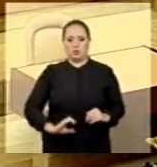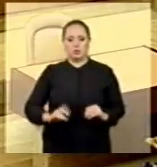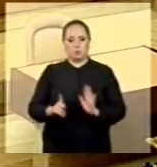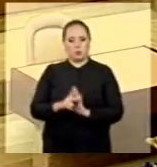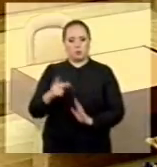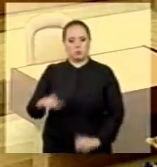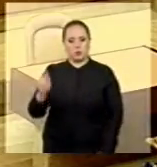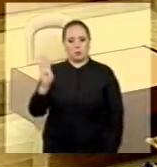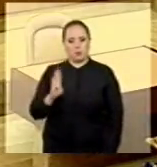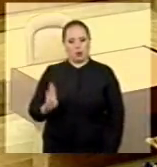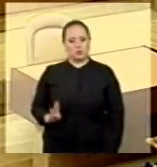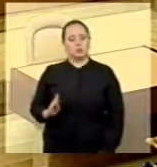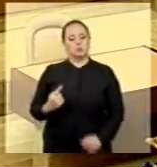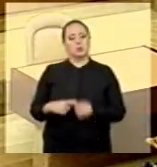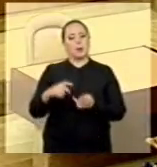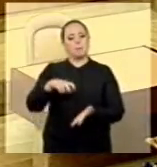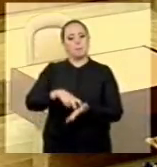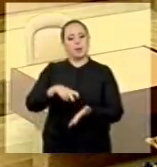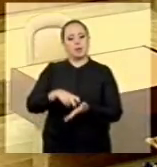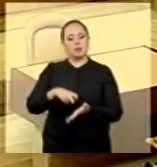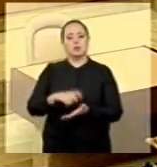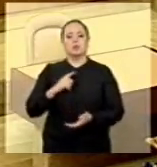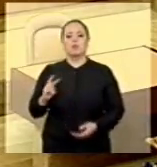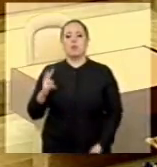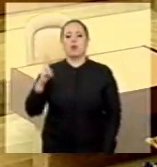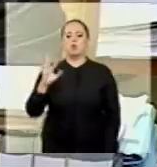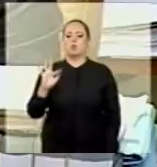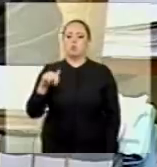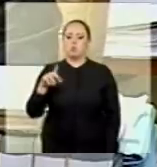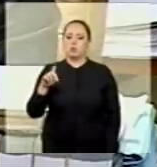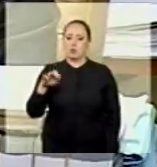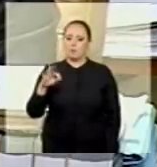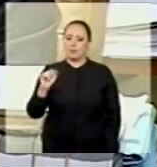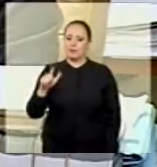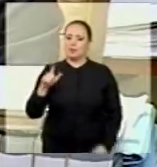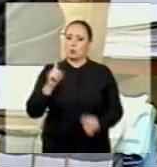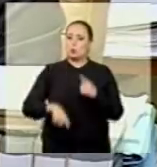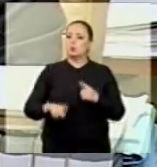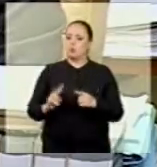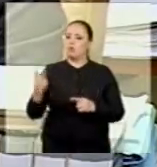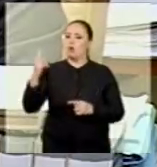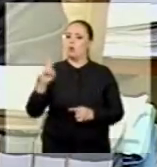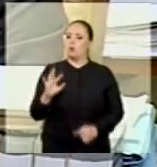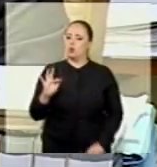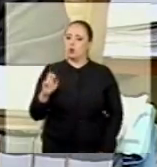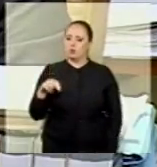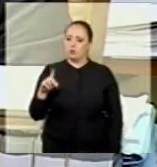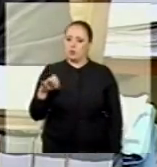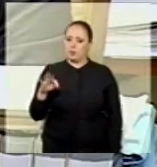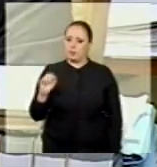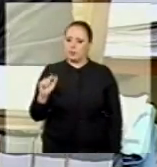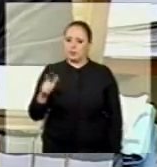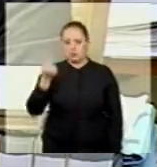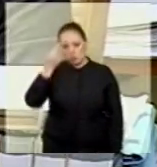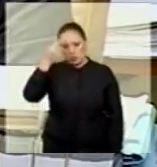República, sob pena de transgredir-se o valor fundamental que informa a própria configuração da ideia e